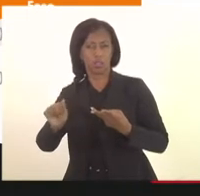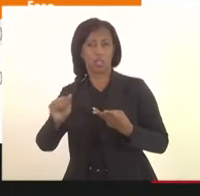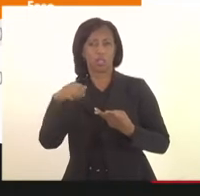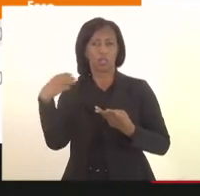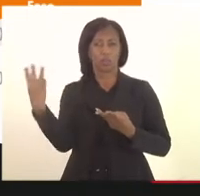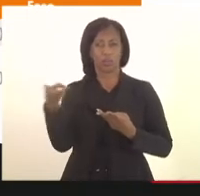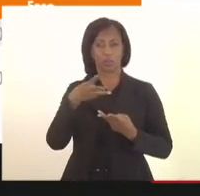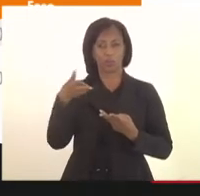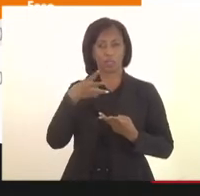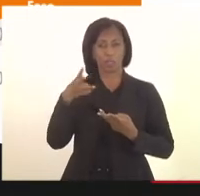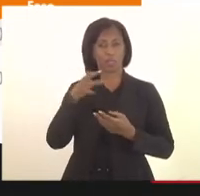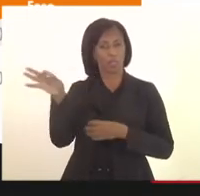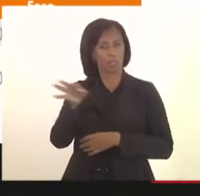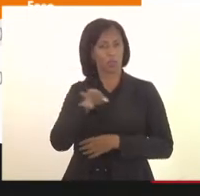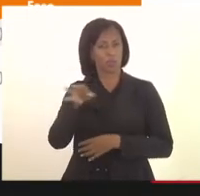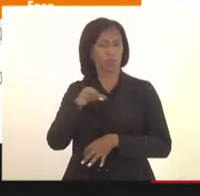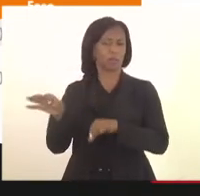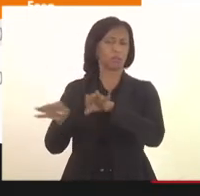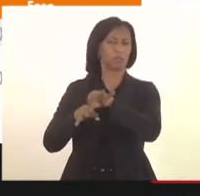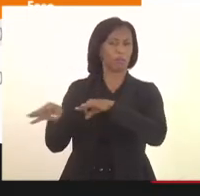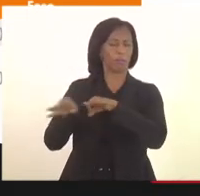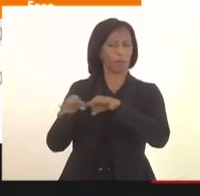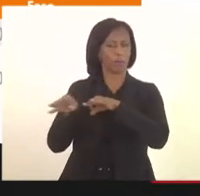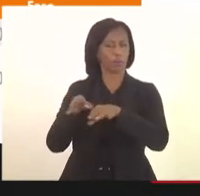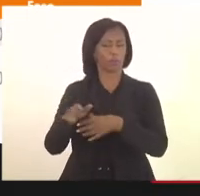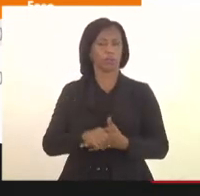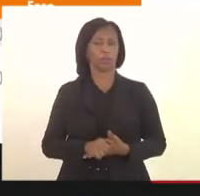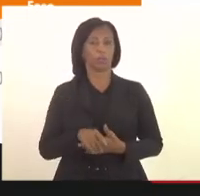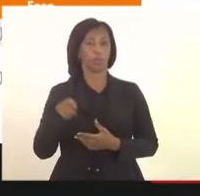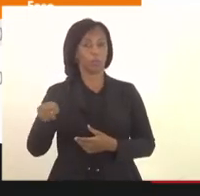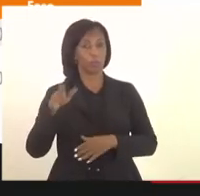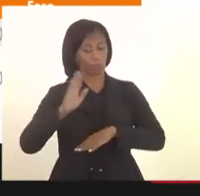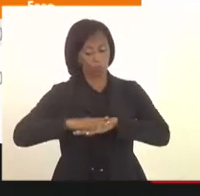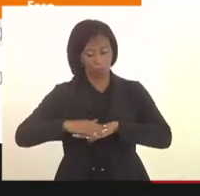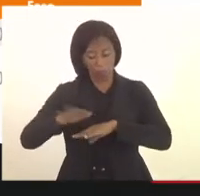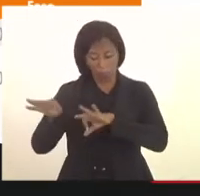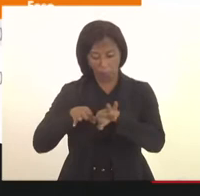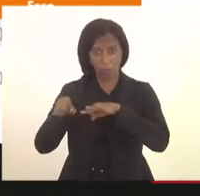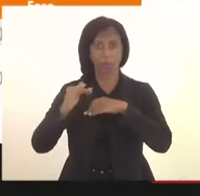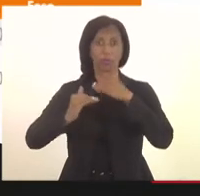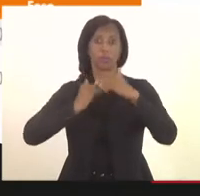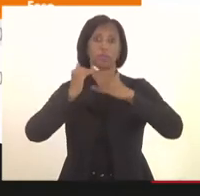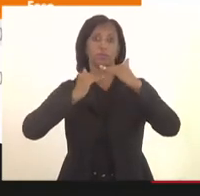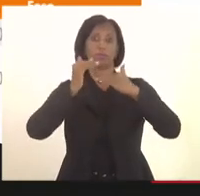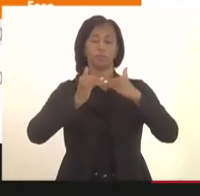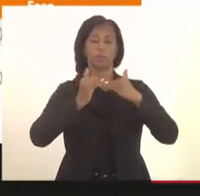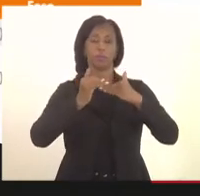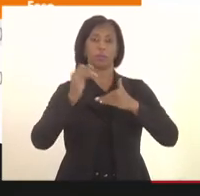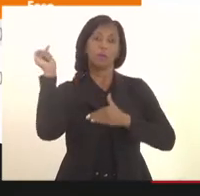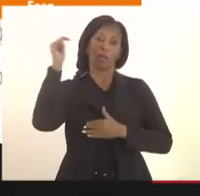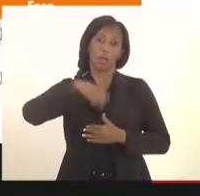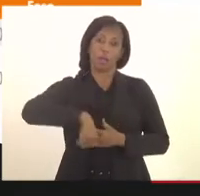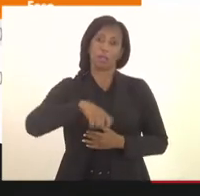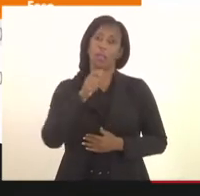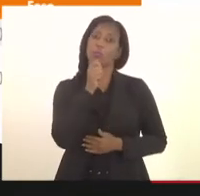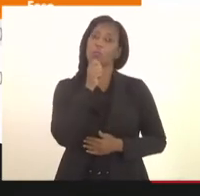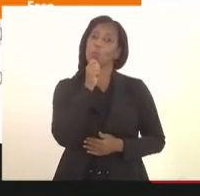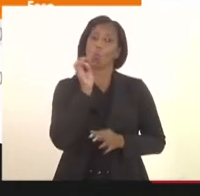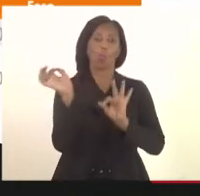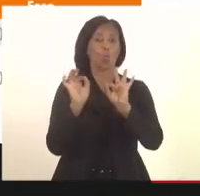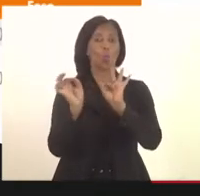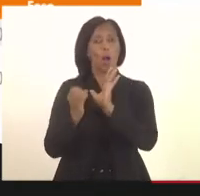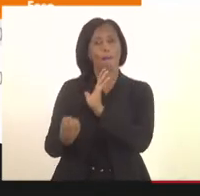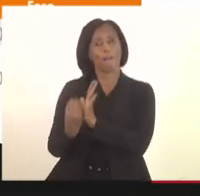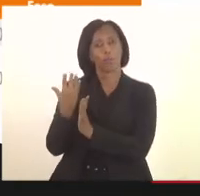de participação nesse projeto. Por ser um projeto ainda na fase de desenvolvimento, aqui não ter ainda nenhuma